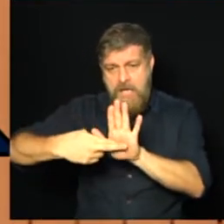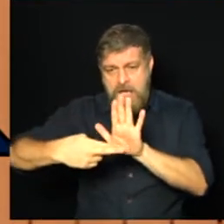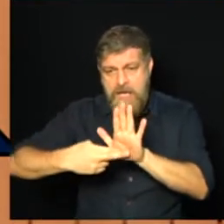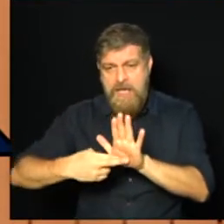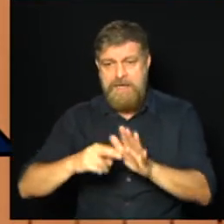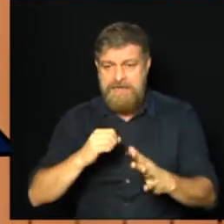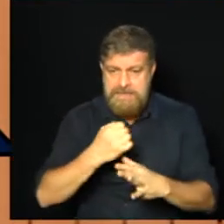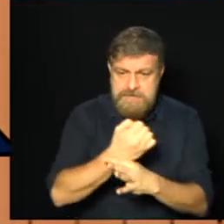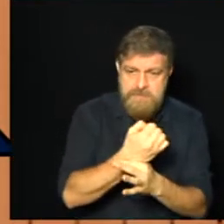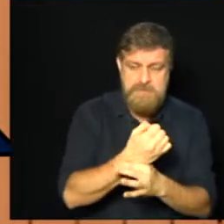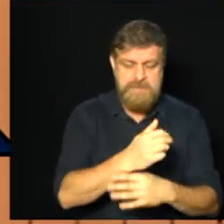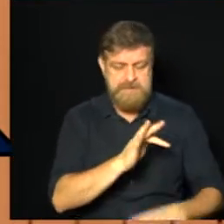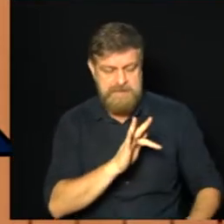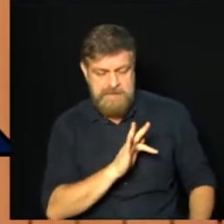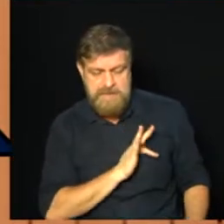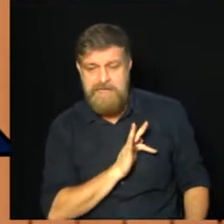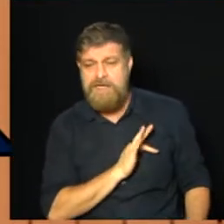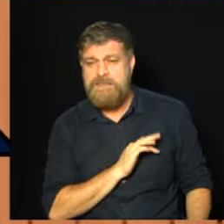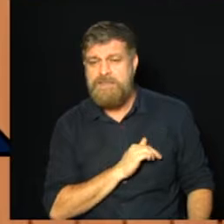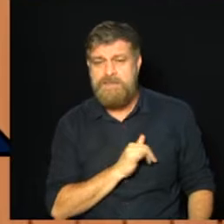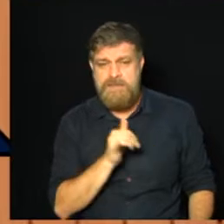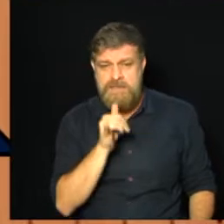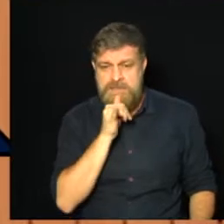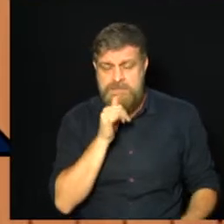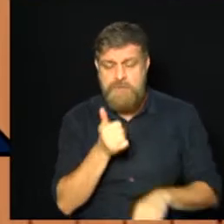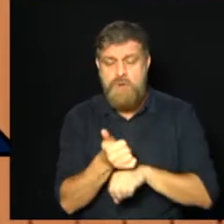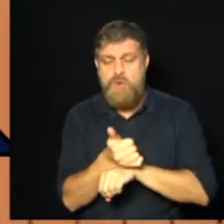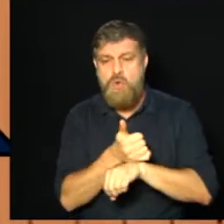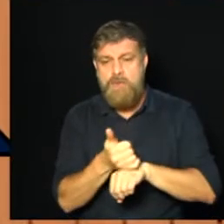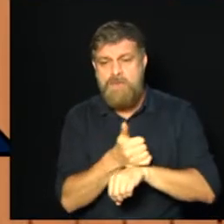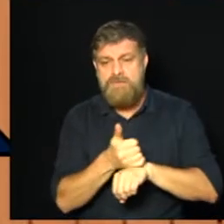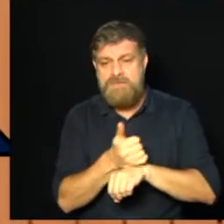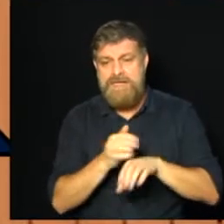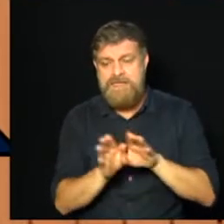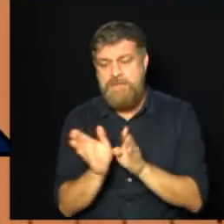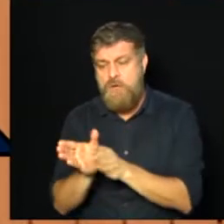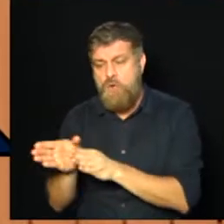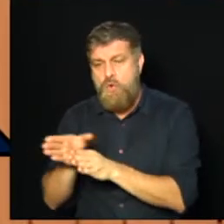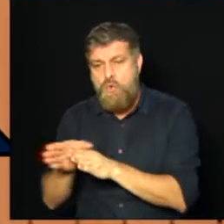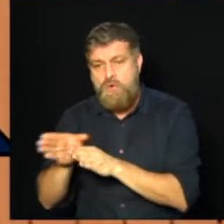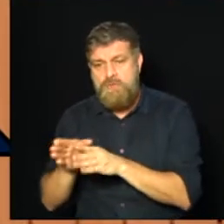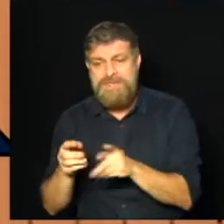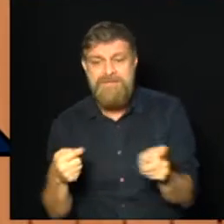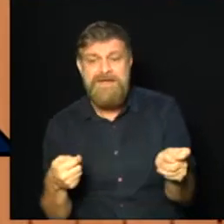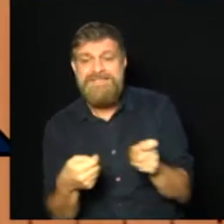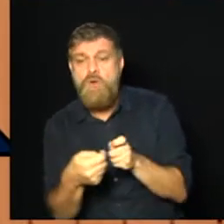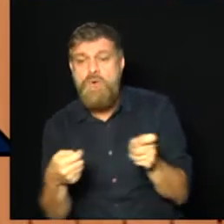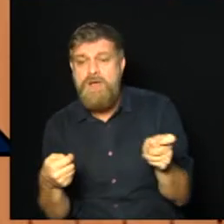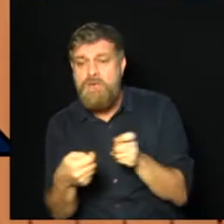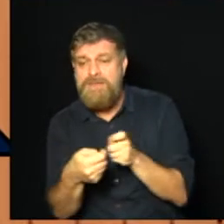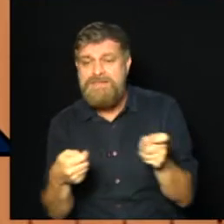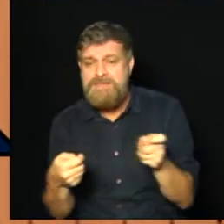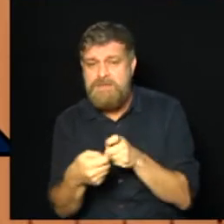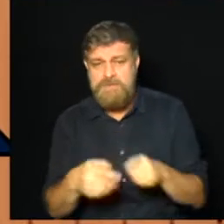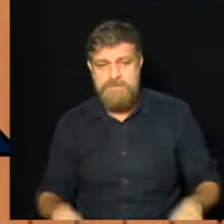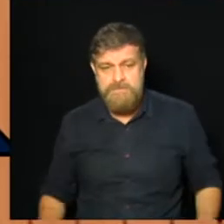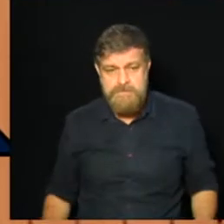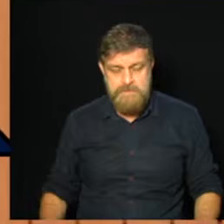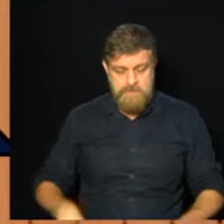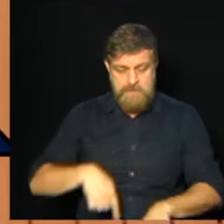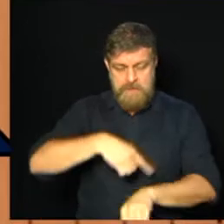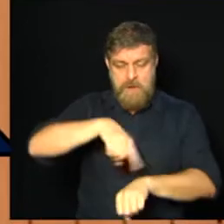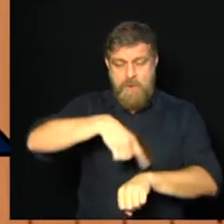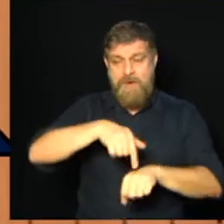segurança técnica, enfim, dos profissionais e dos conselhos que fazem essa regulação. E a jornada